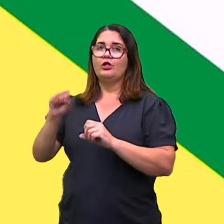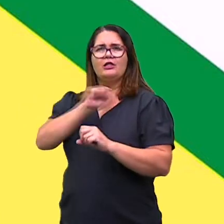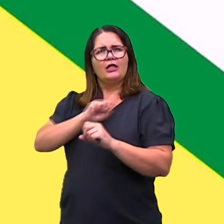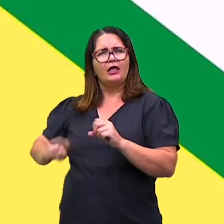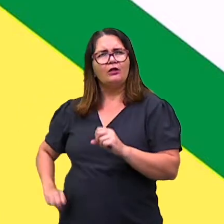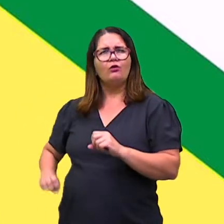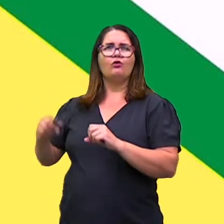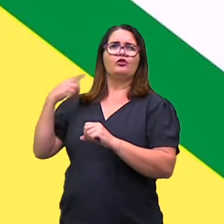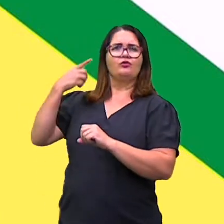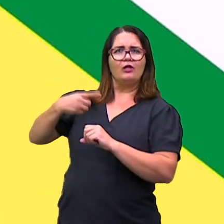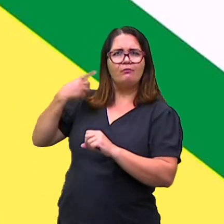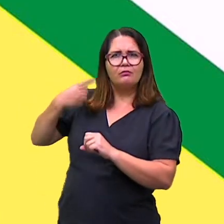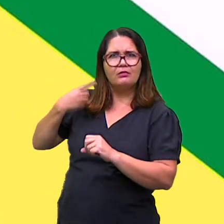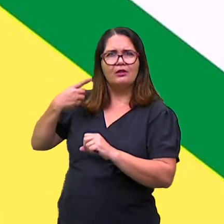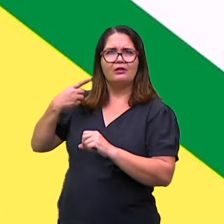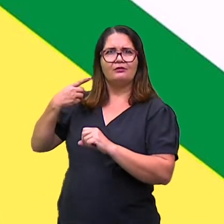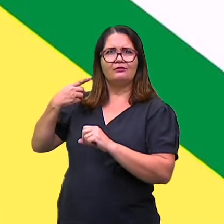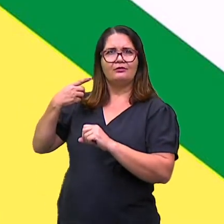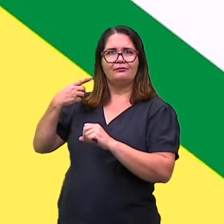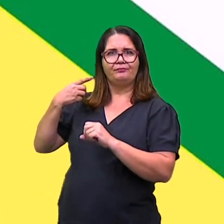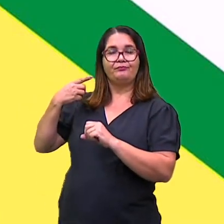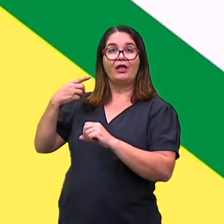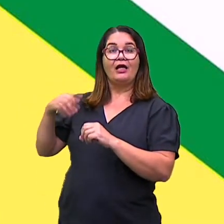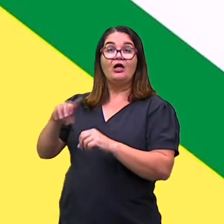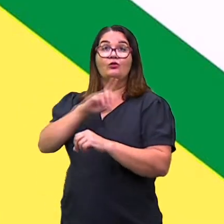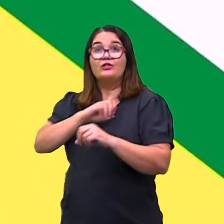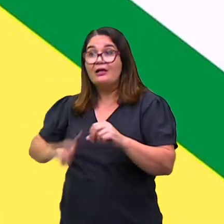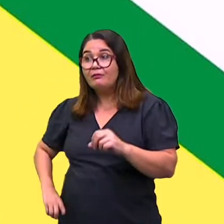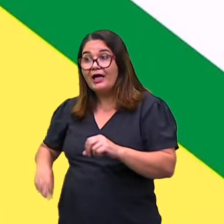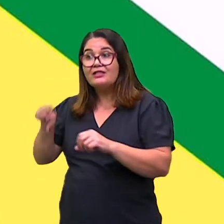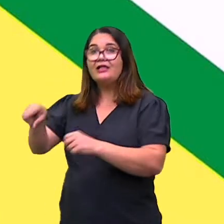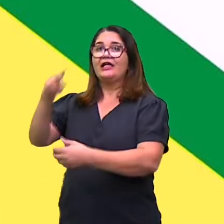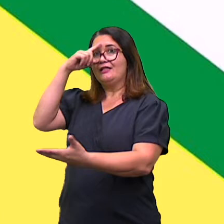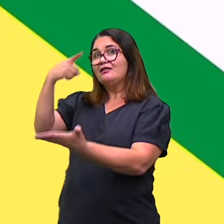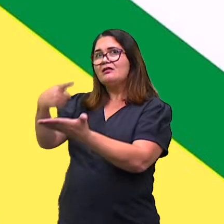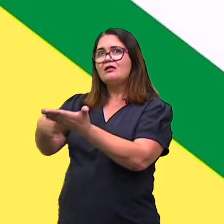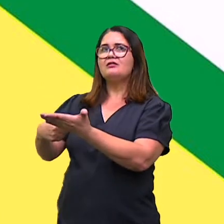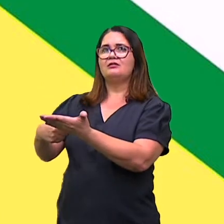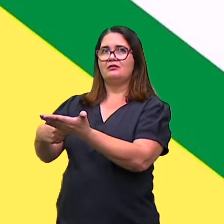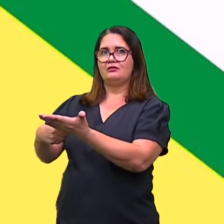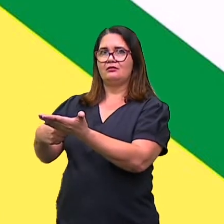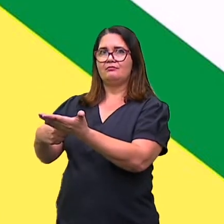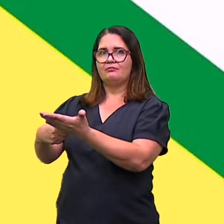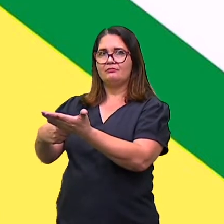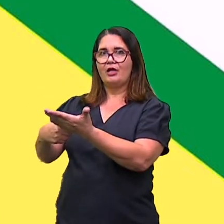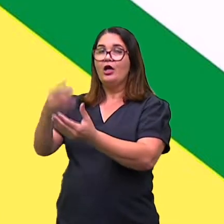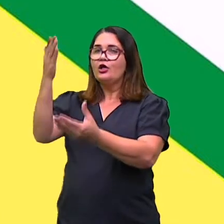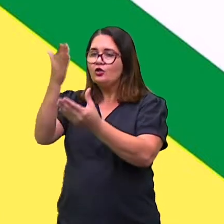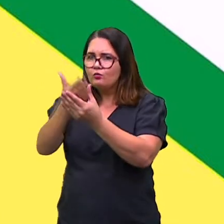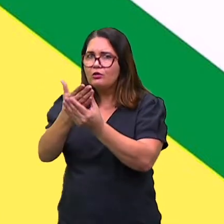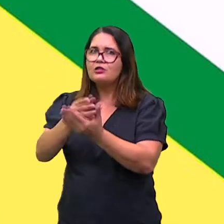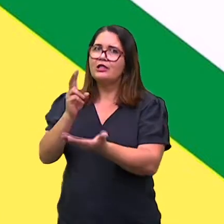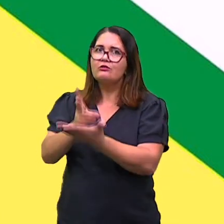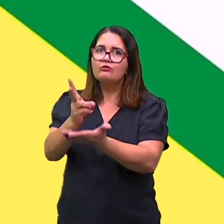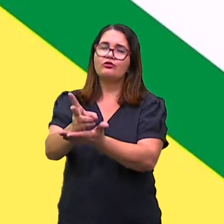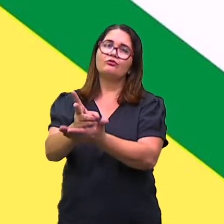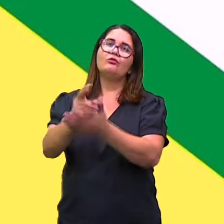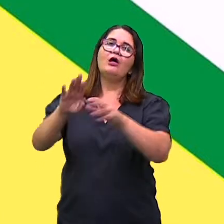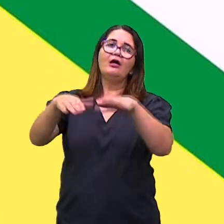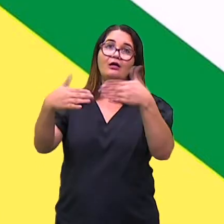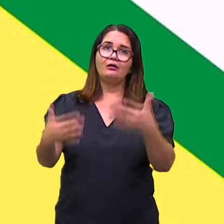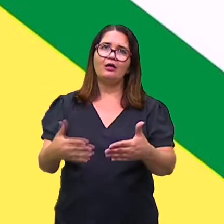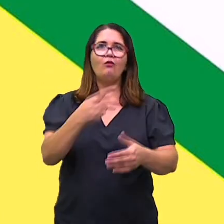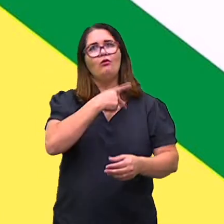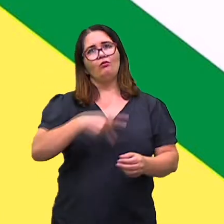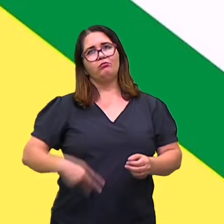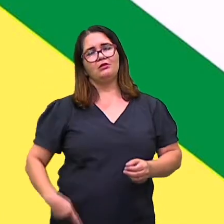dos deputados, para o processo dar seguimento. O quarto caso,